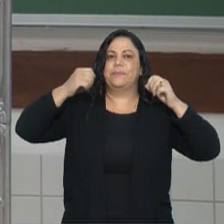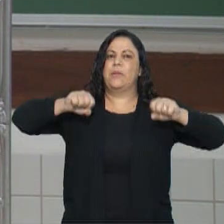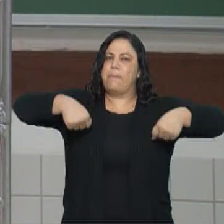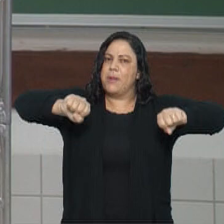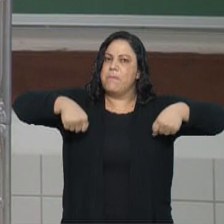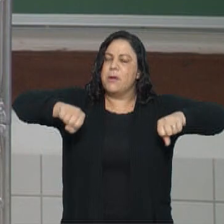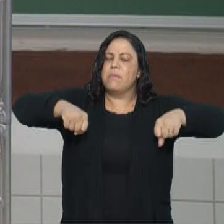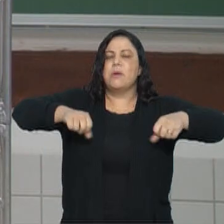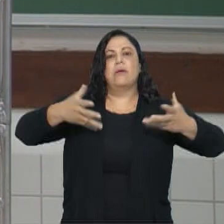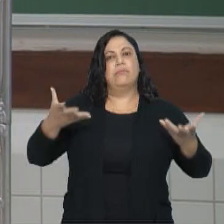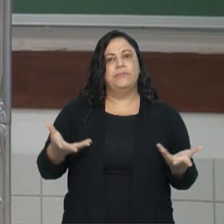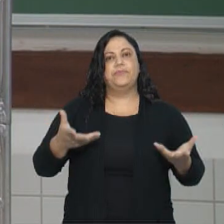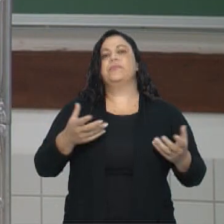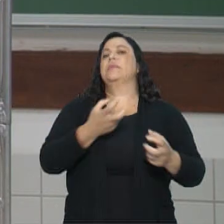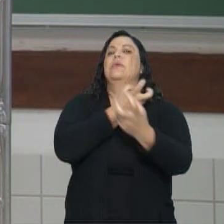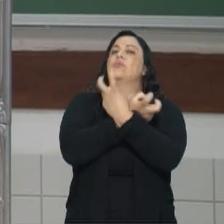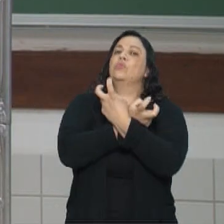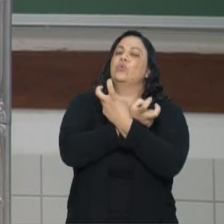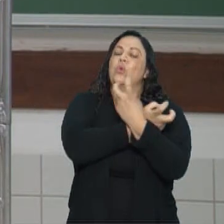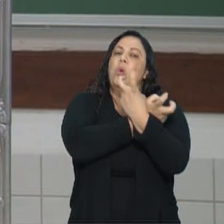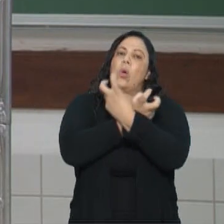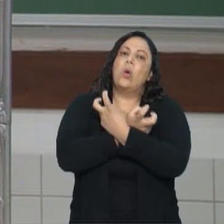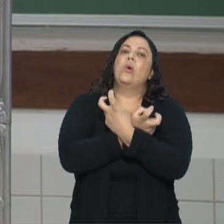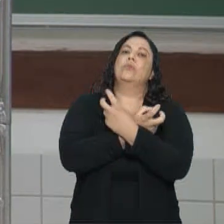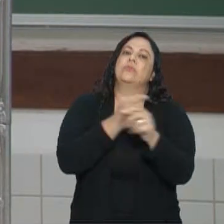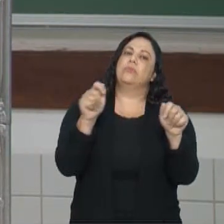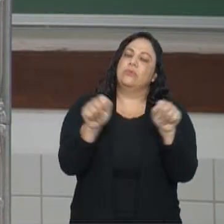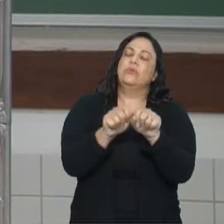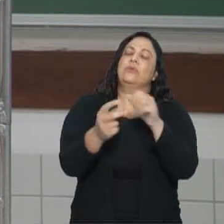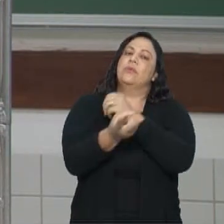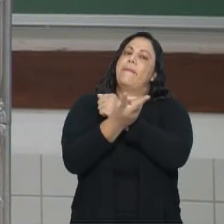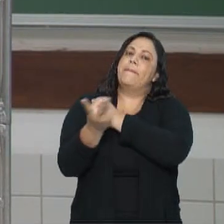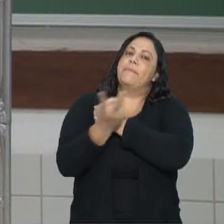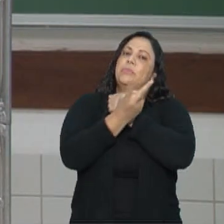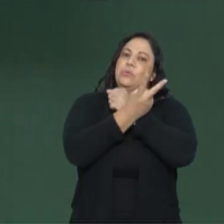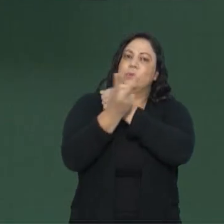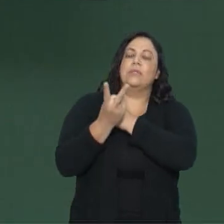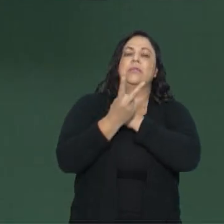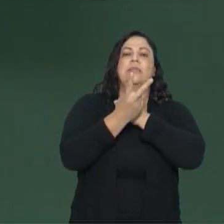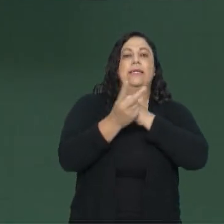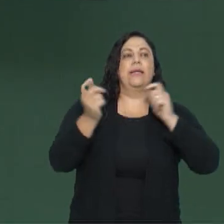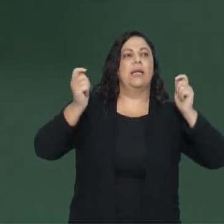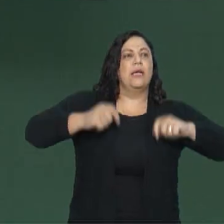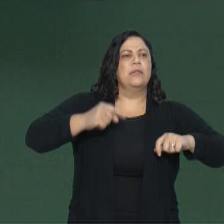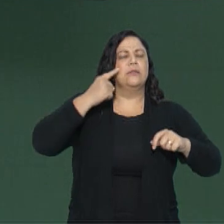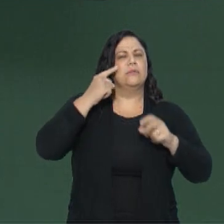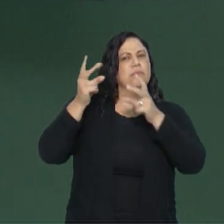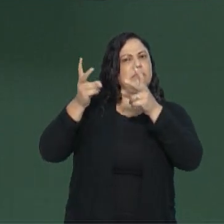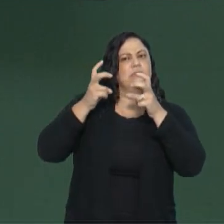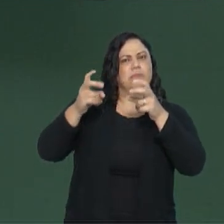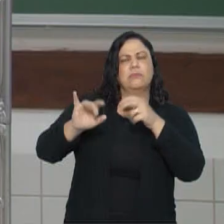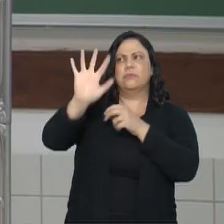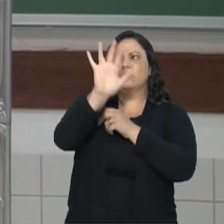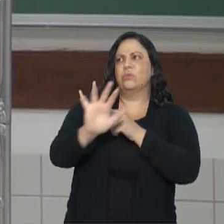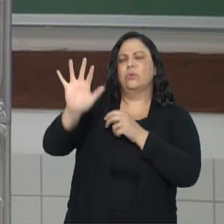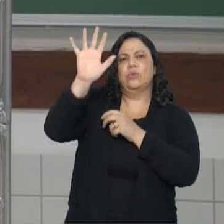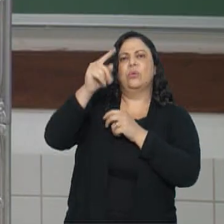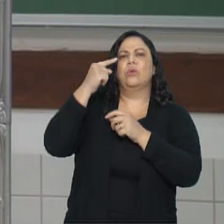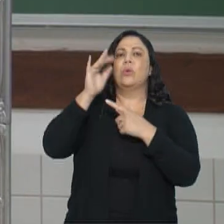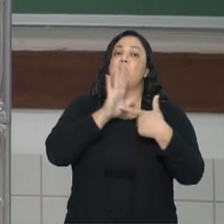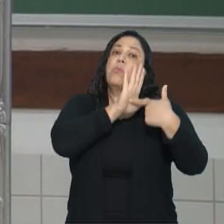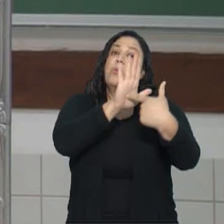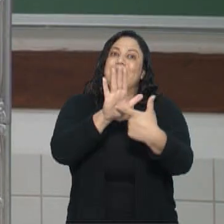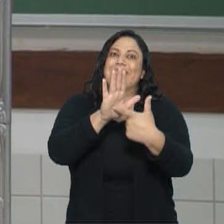a nossa estrutura tão fundamental, tão importante no nosso corpo. E a gente vê aqui no desenho, mas eu mostro para